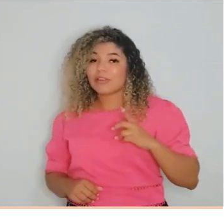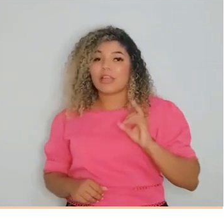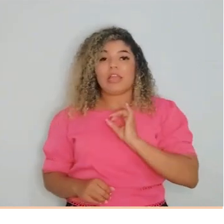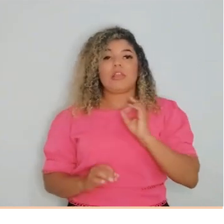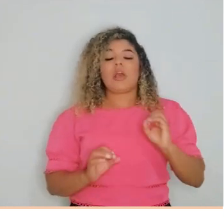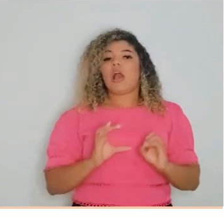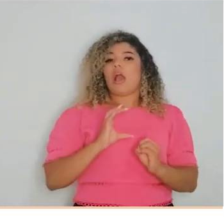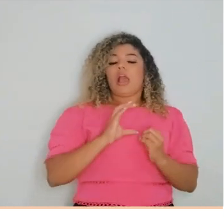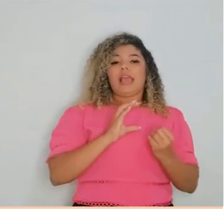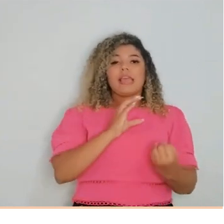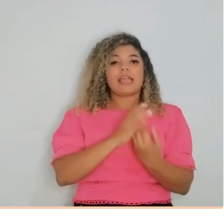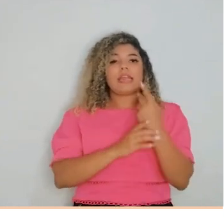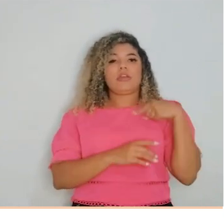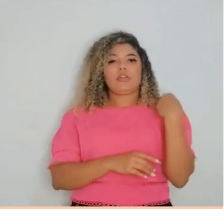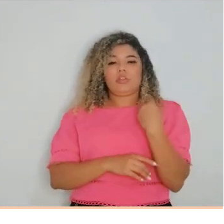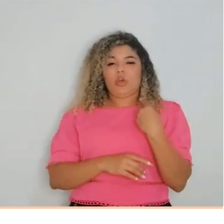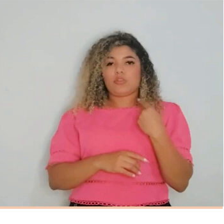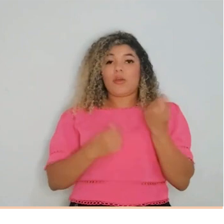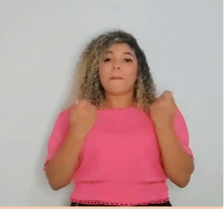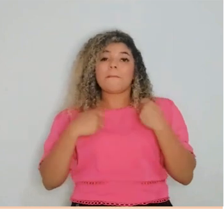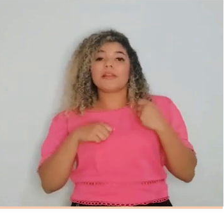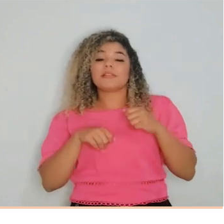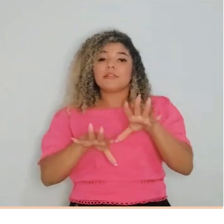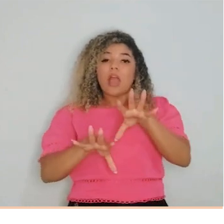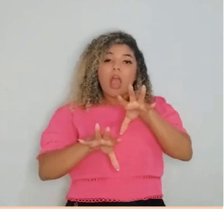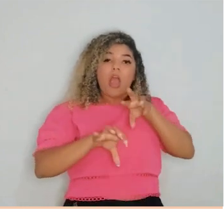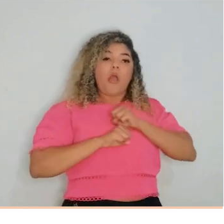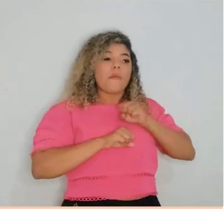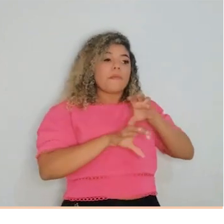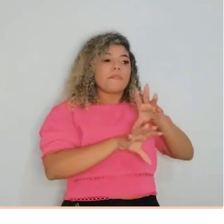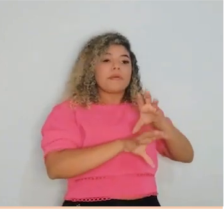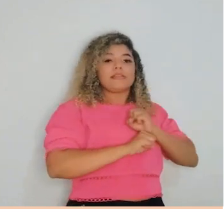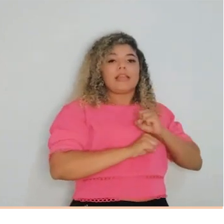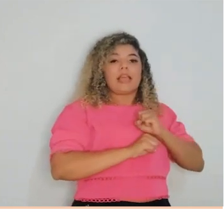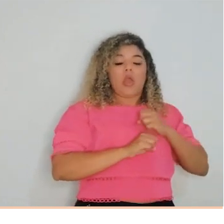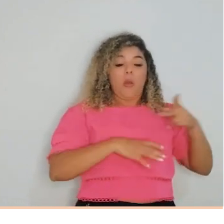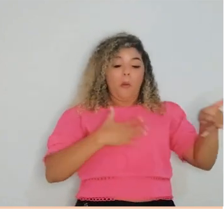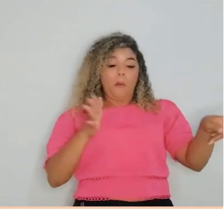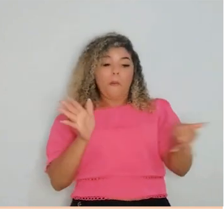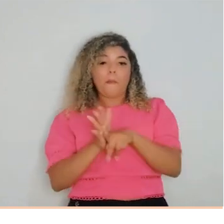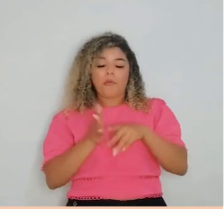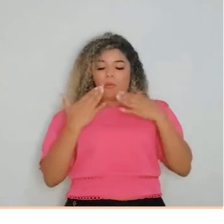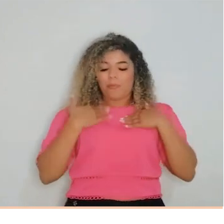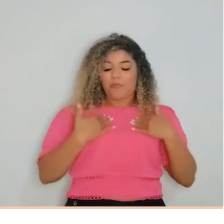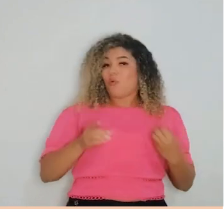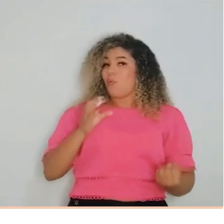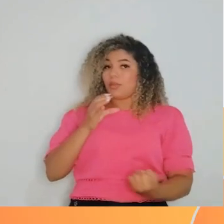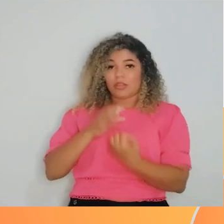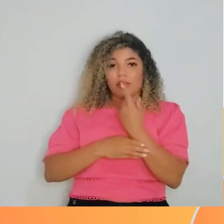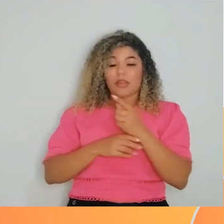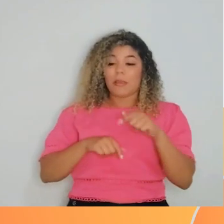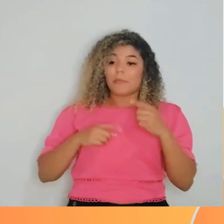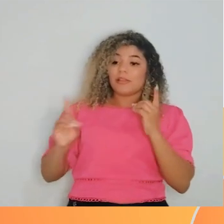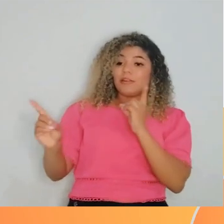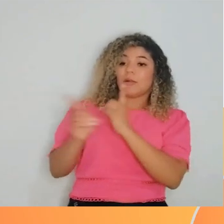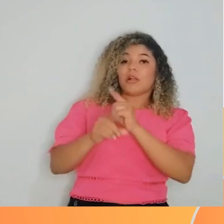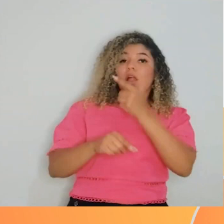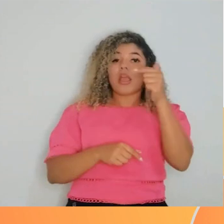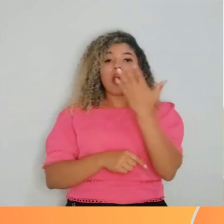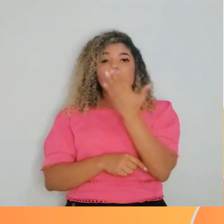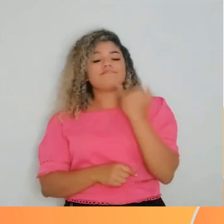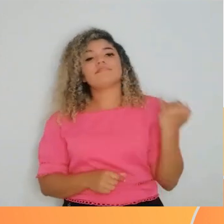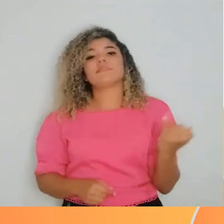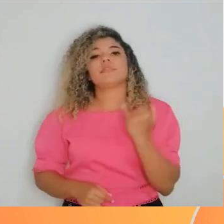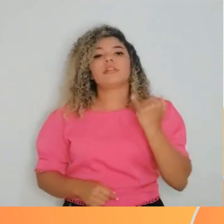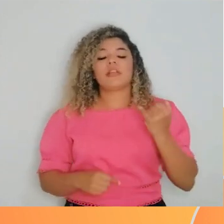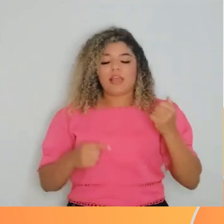são sintetizadas pelo nosso organismo, então nós precisamos absorver esses nutrientes de outras fontes. Elas são essenciais para